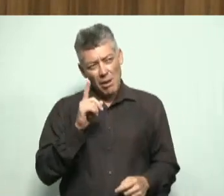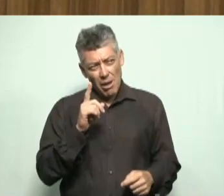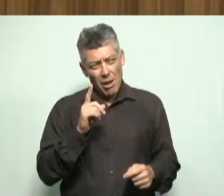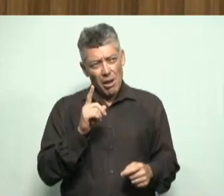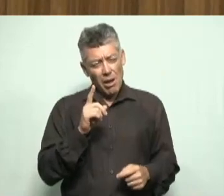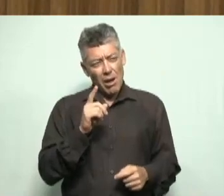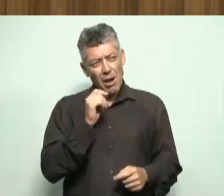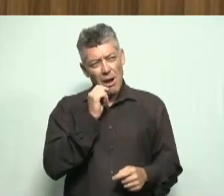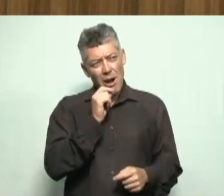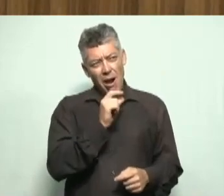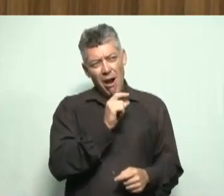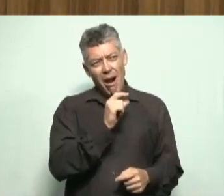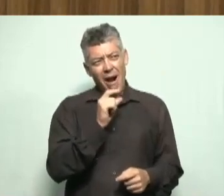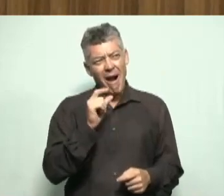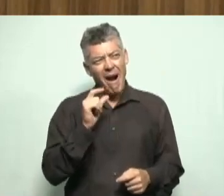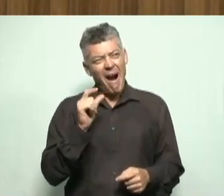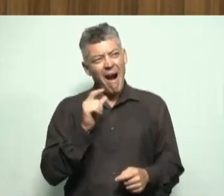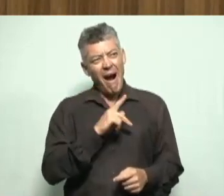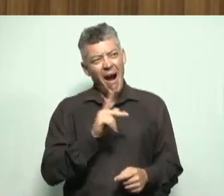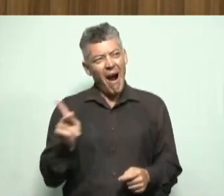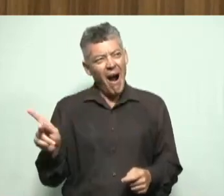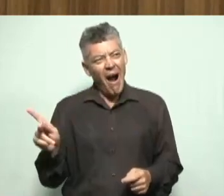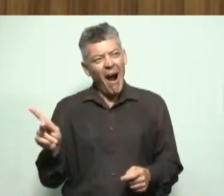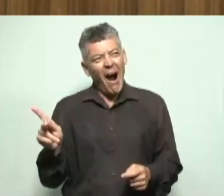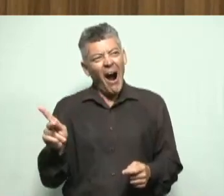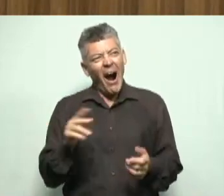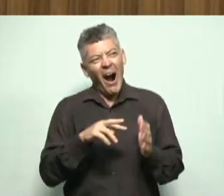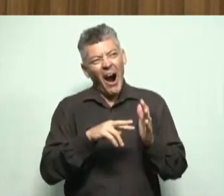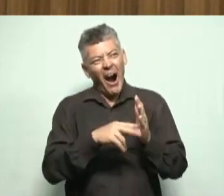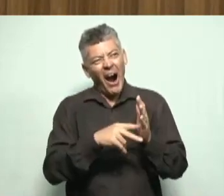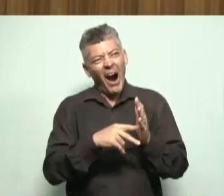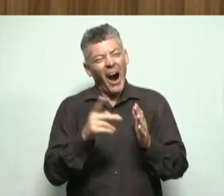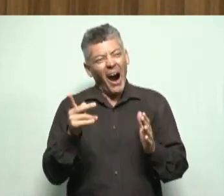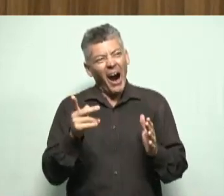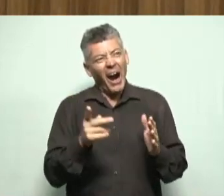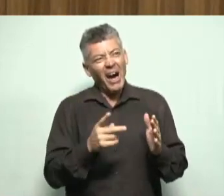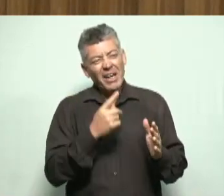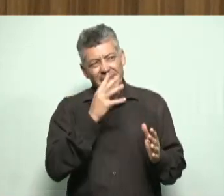palavras da presidente do sindicato, para negociar com o chefe de uma facção.